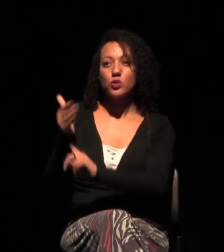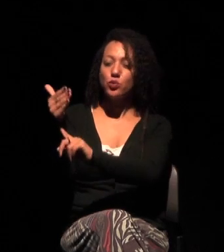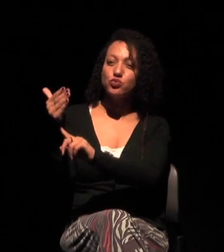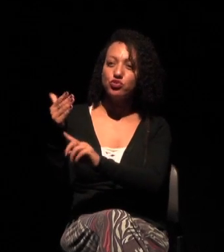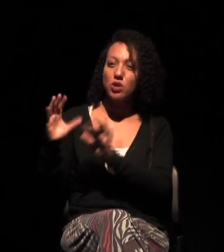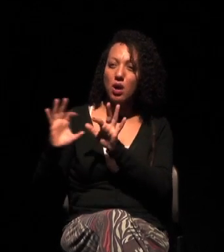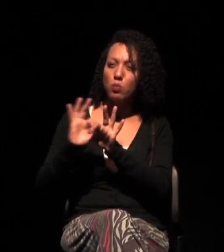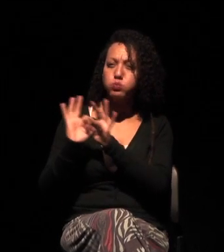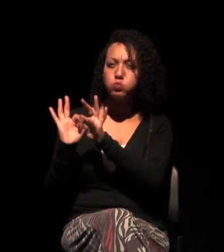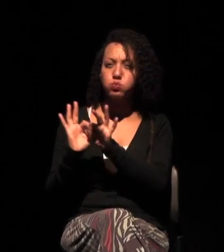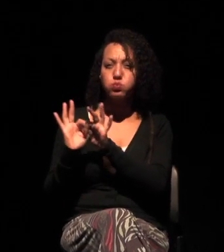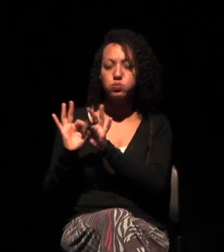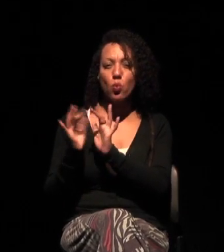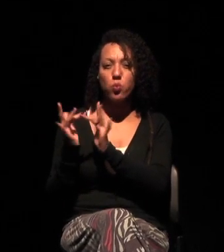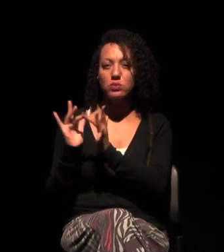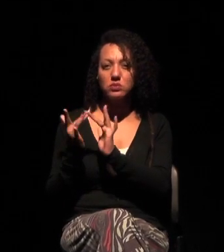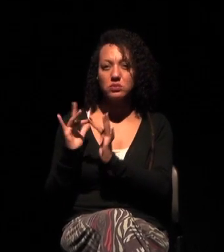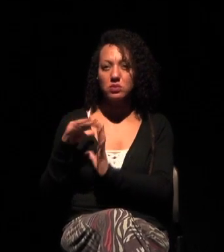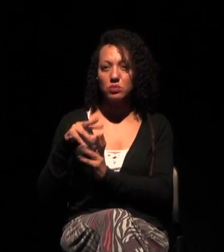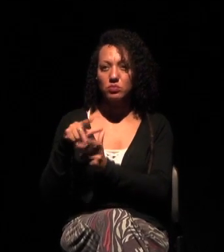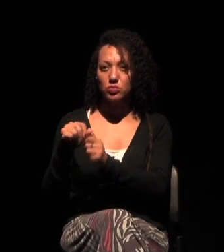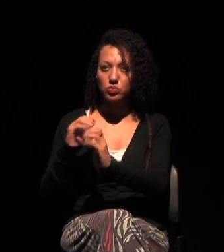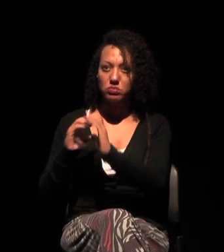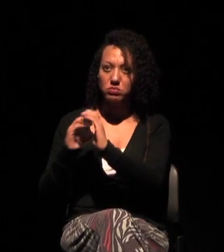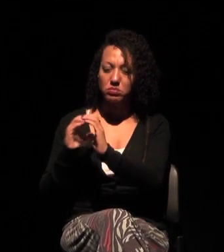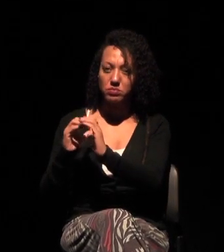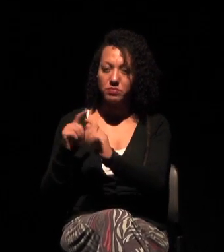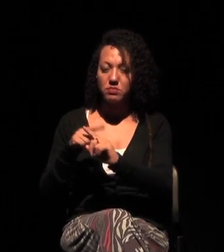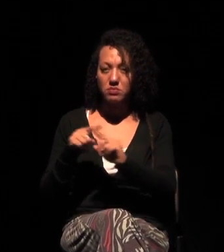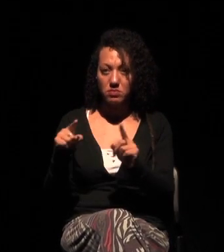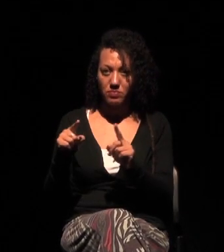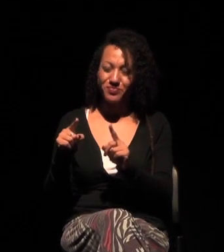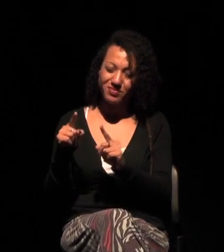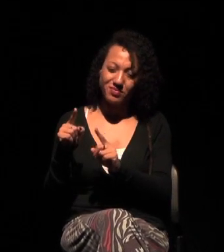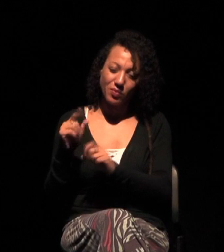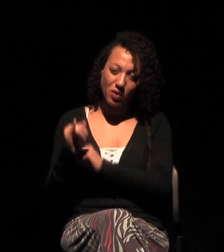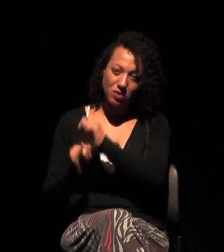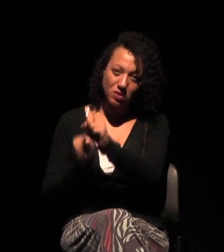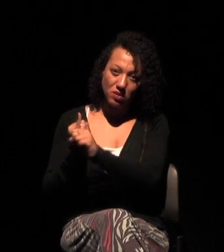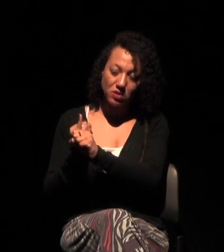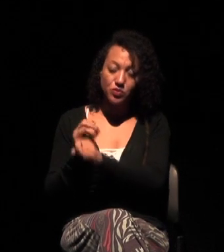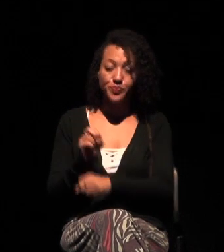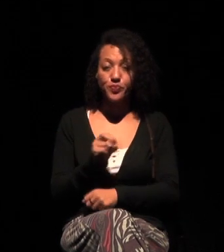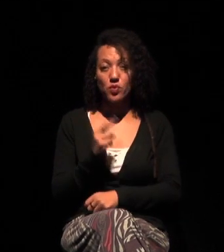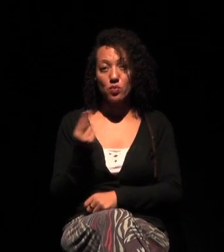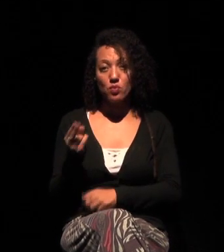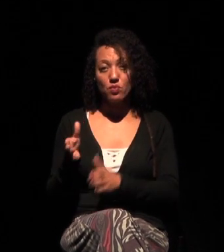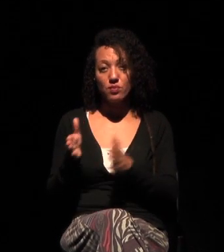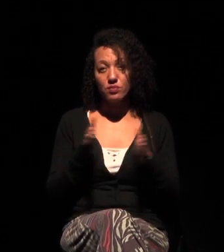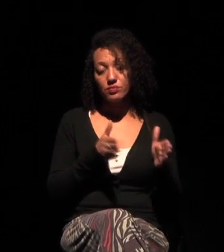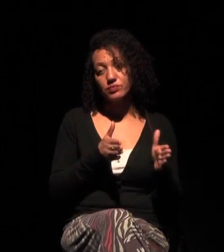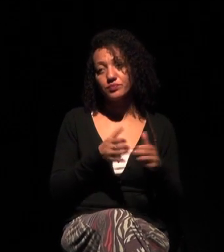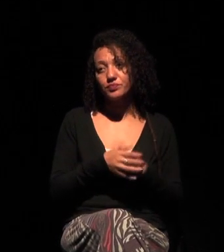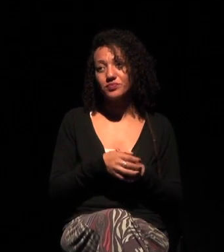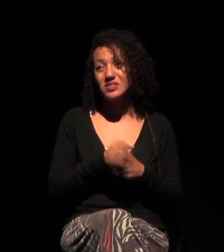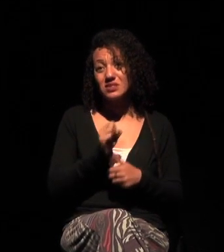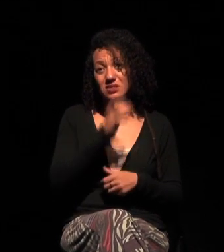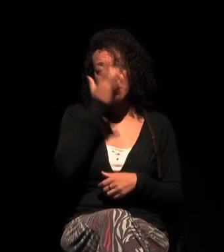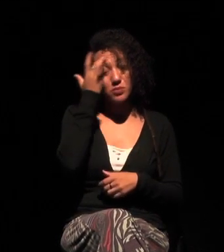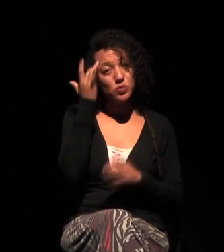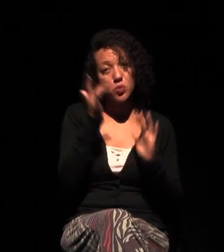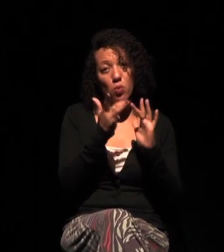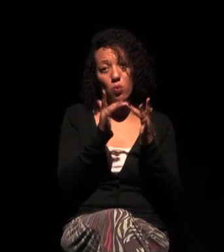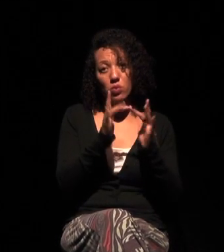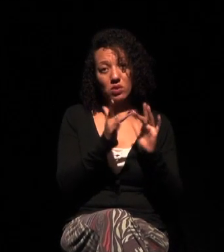da informação e da comunicação vulgo via internet ou é e quem não está